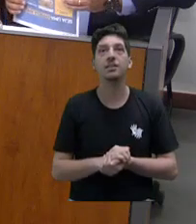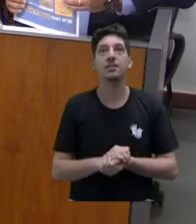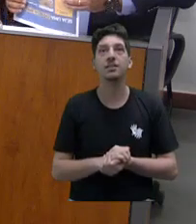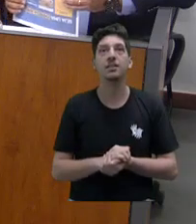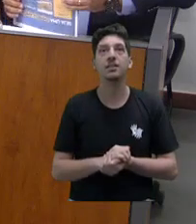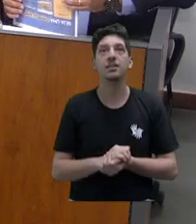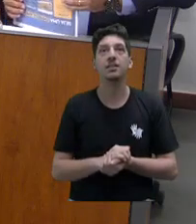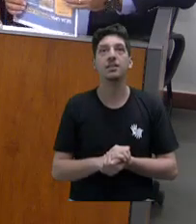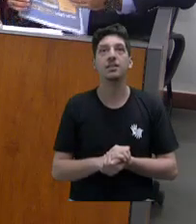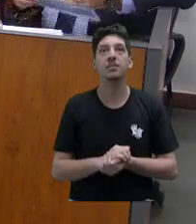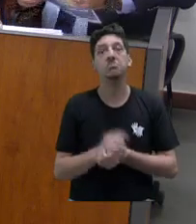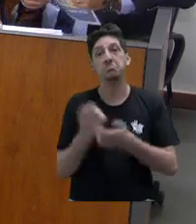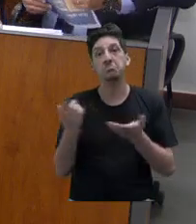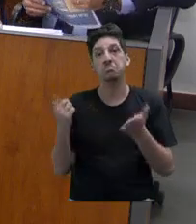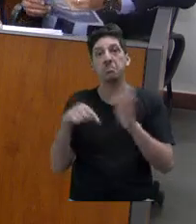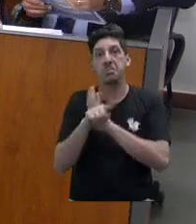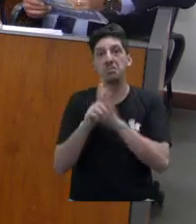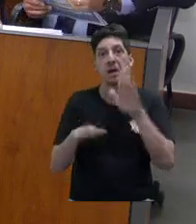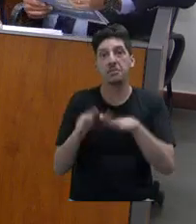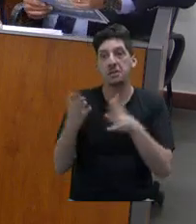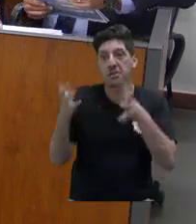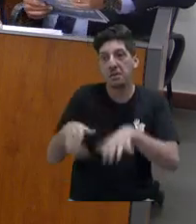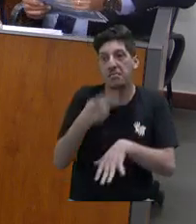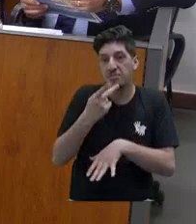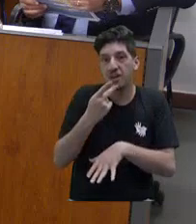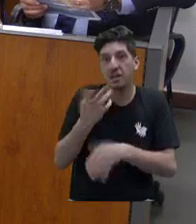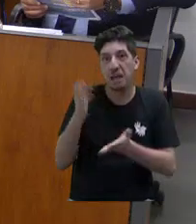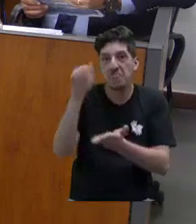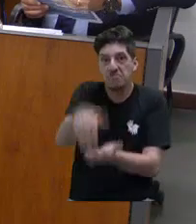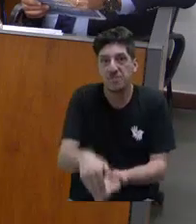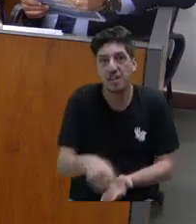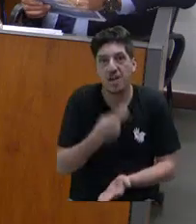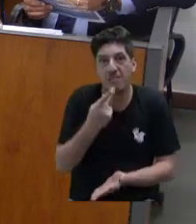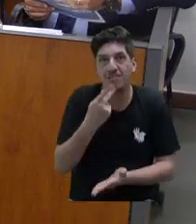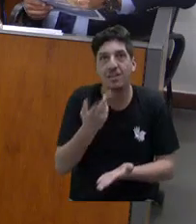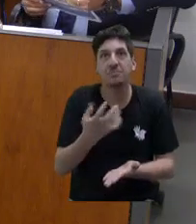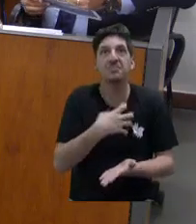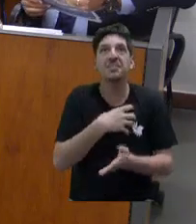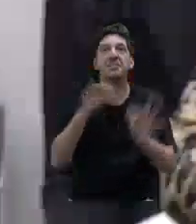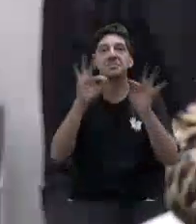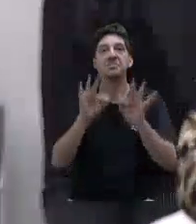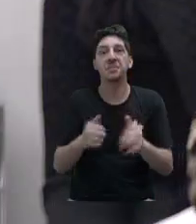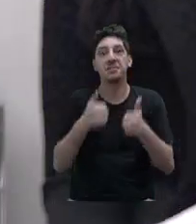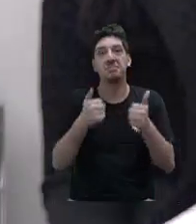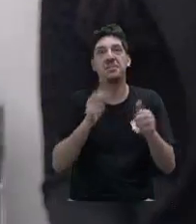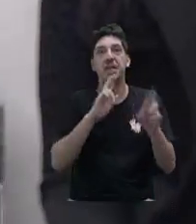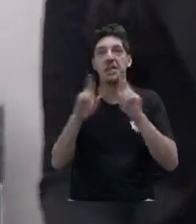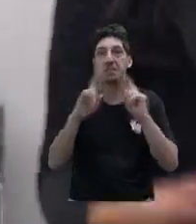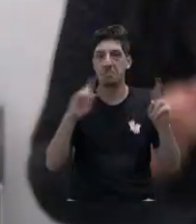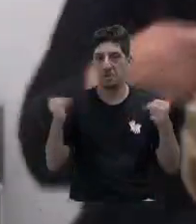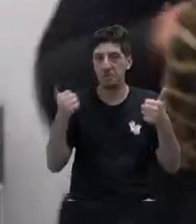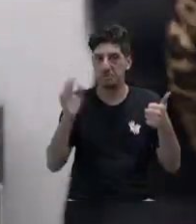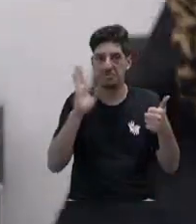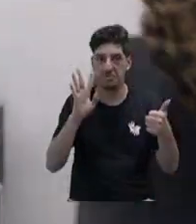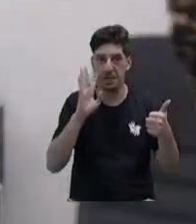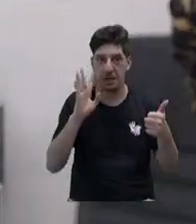perguntar, né, Lelé? Deputado, às vezes ela não quer falar, não. Quer falar no final. Não, eu fiquei satisfeita com as respostas. Uhum. Eu acho